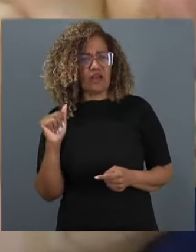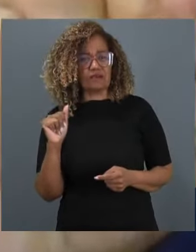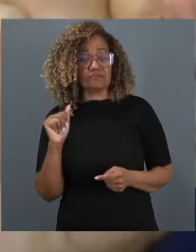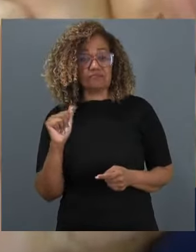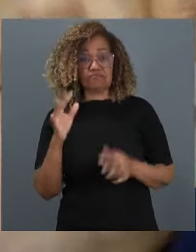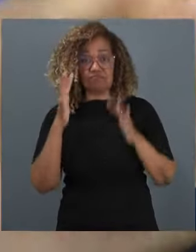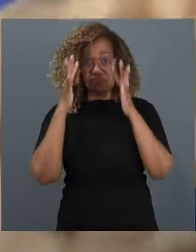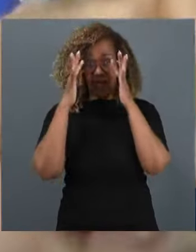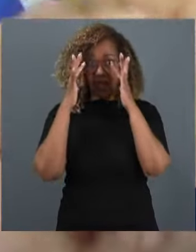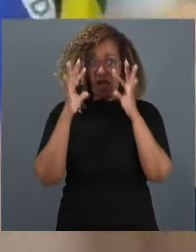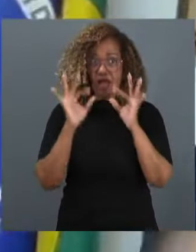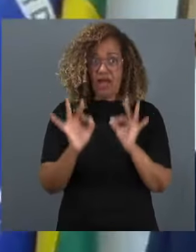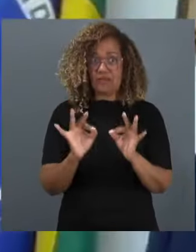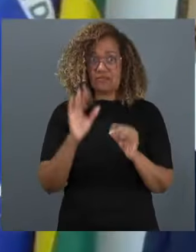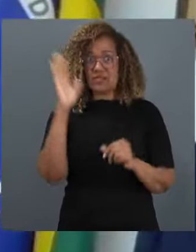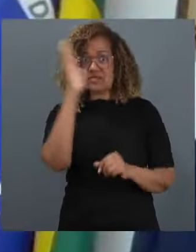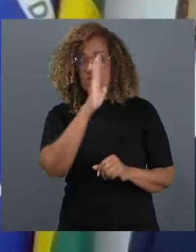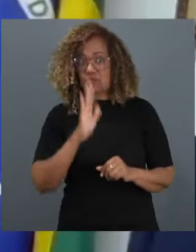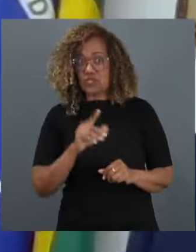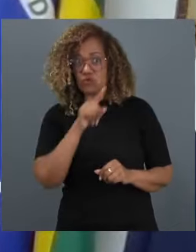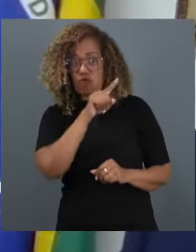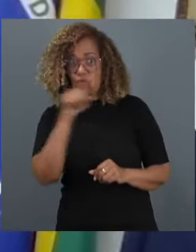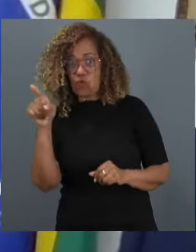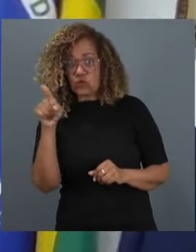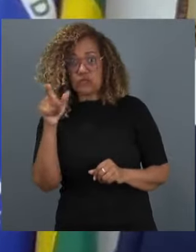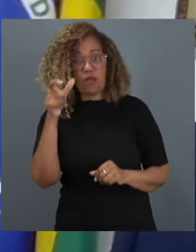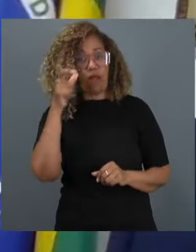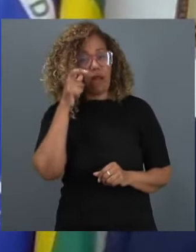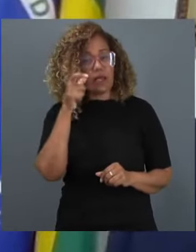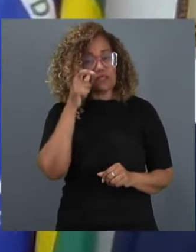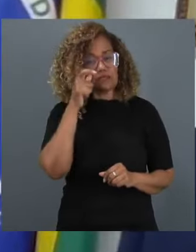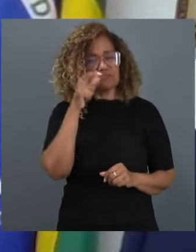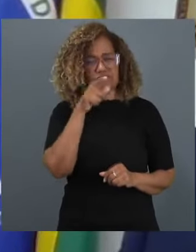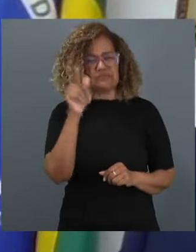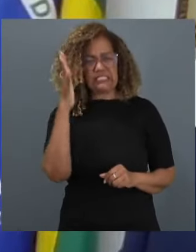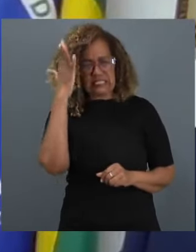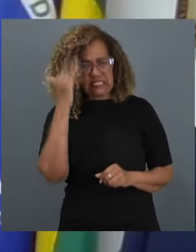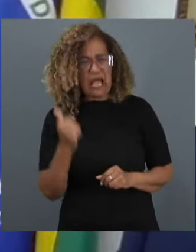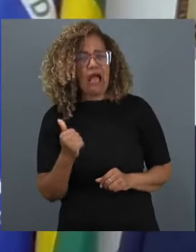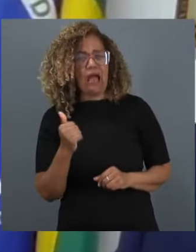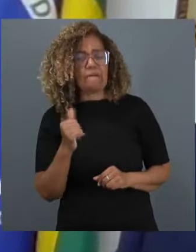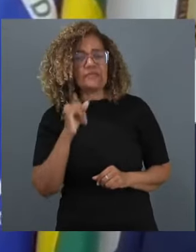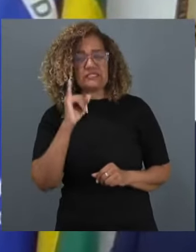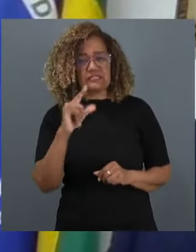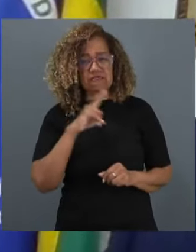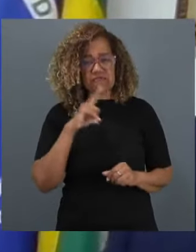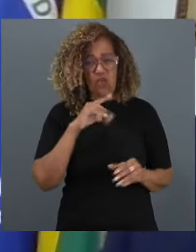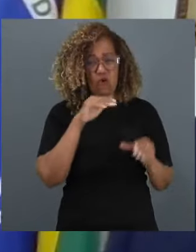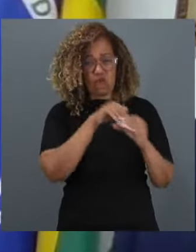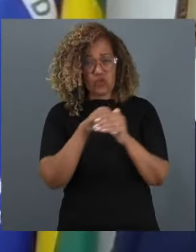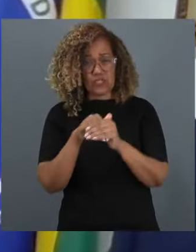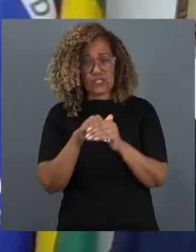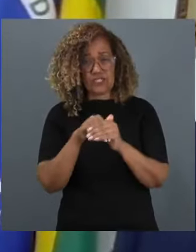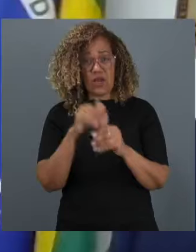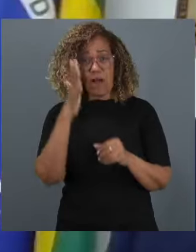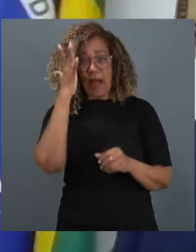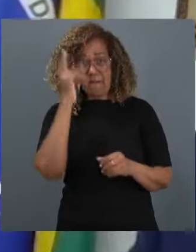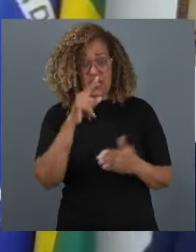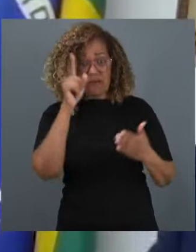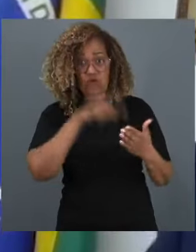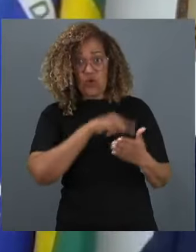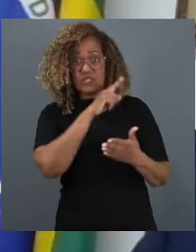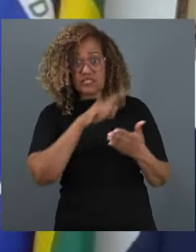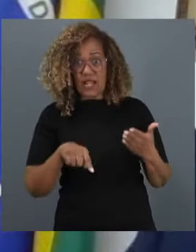Brasil. Atenção, você que está assistindo. Você sabe que, se esse veto for derrubado amanhã, o que é que pode